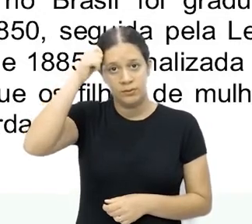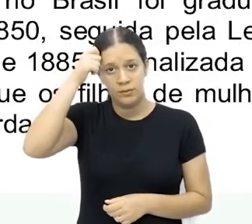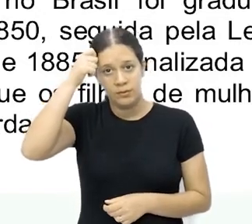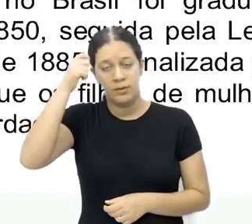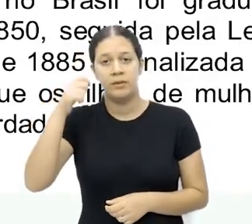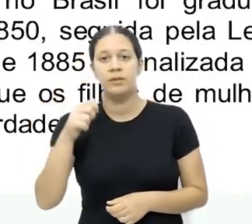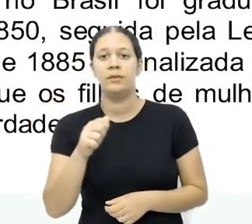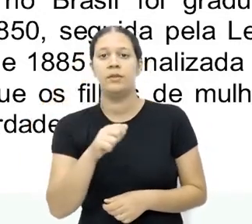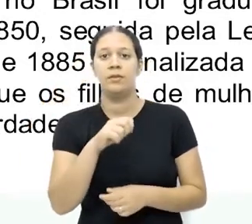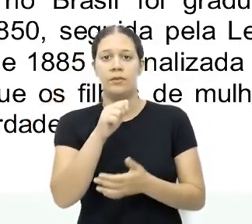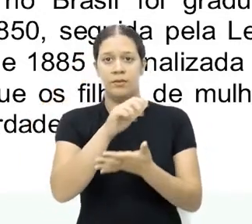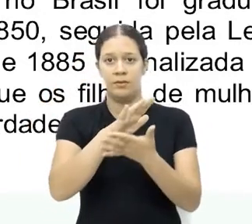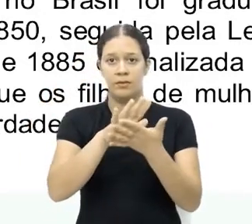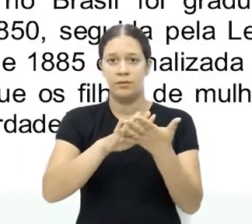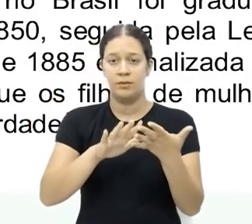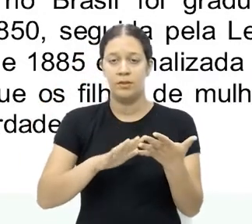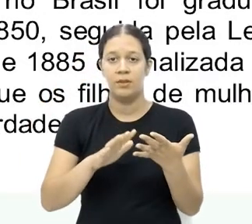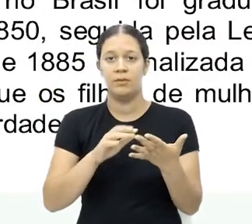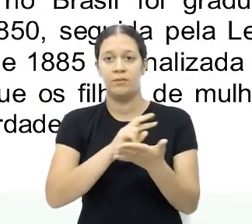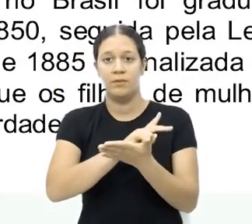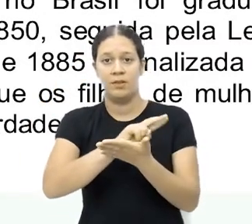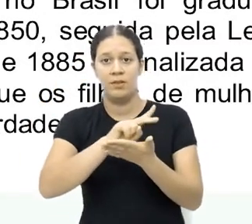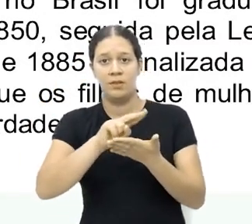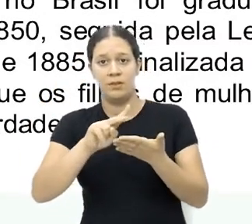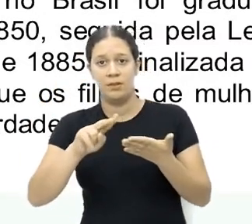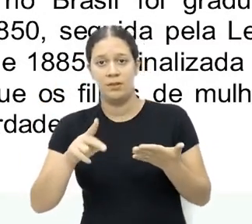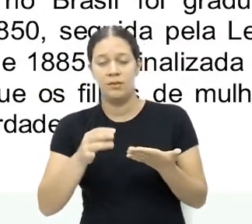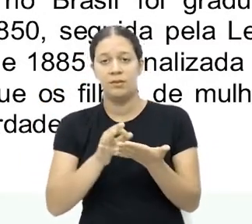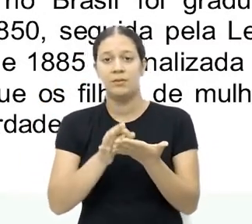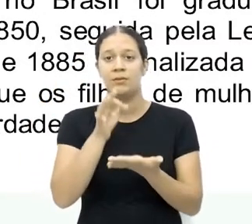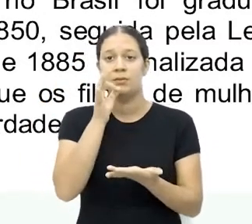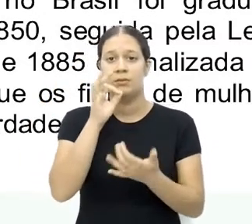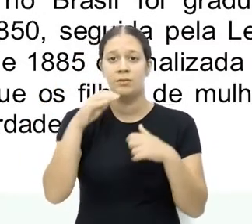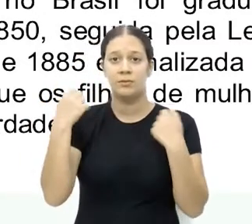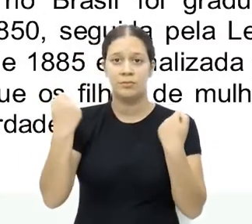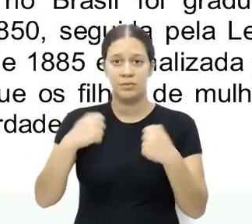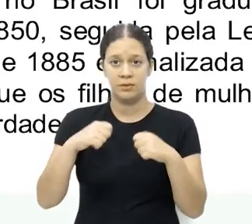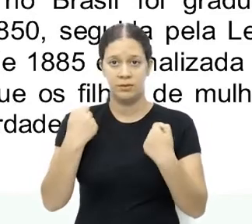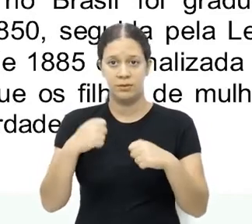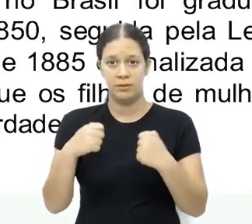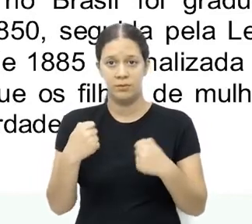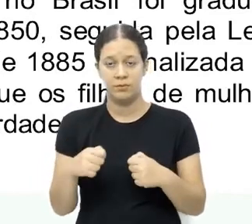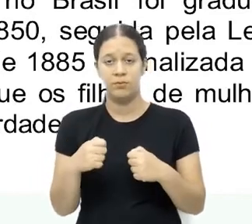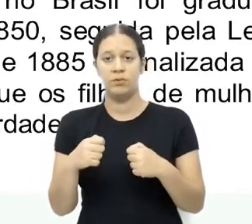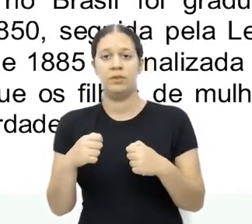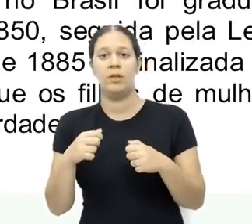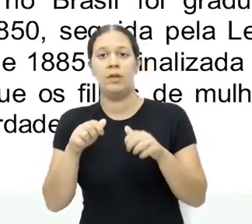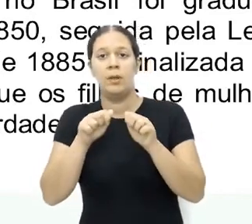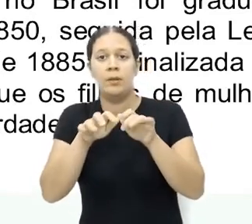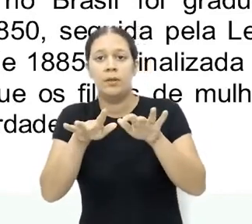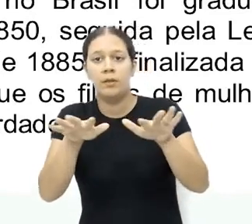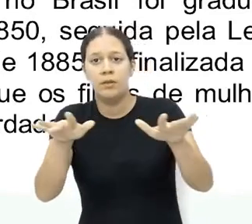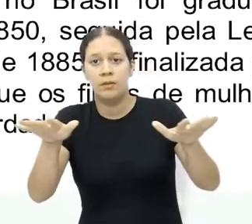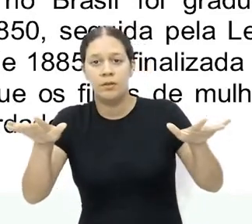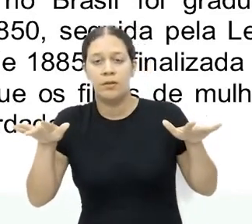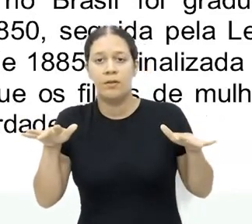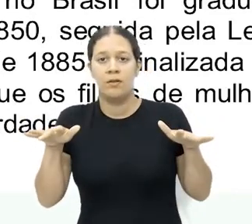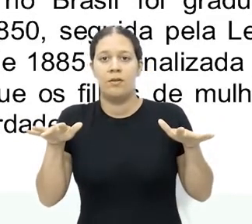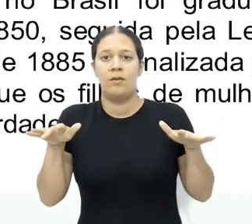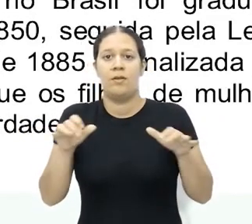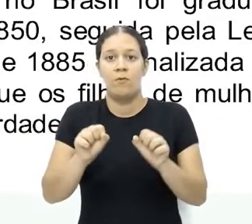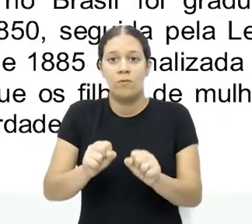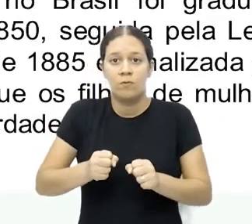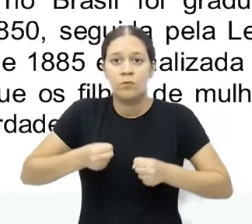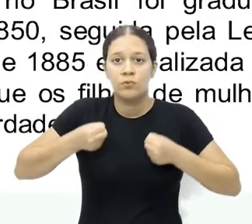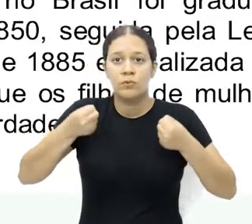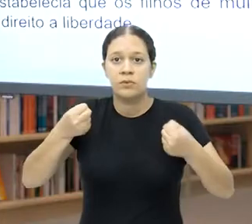expansão da atividade cafeeira, trazendo a necessidade de ampliar a força de trabalho.